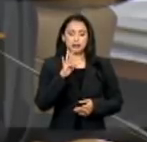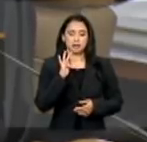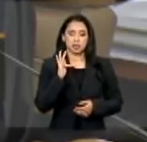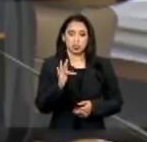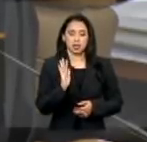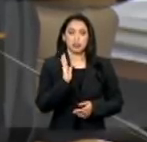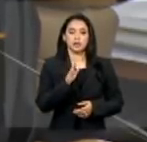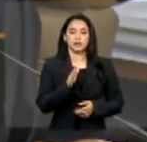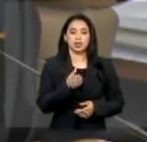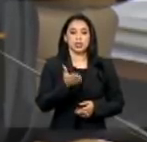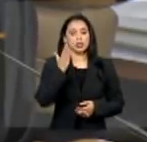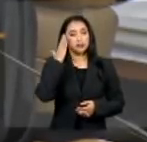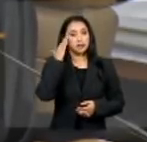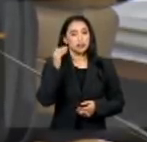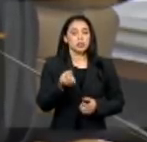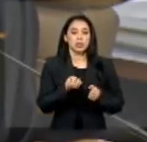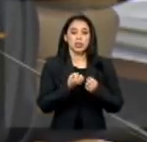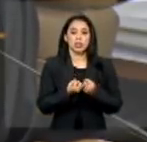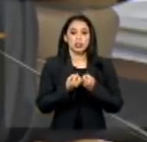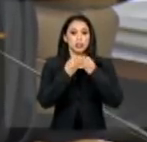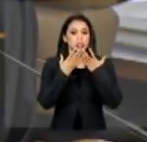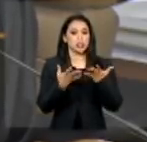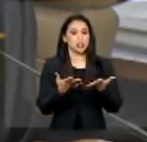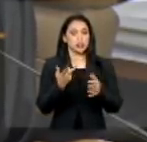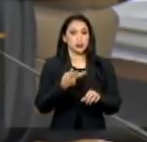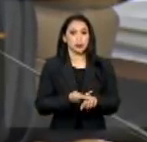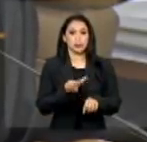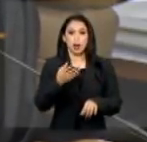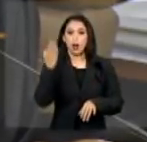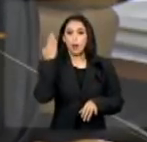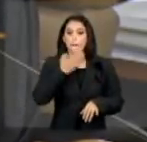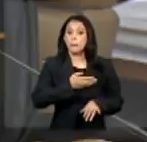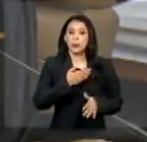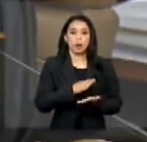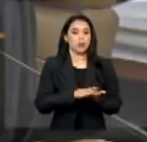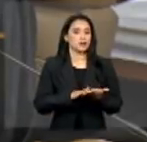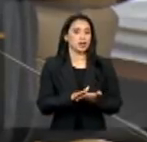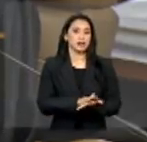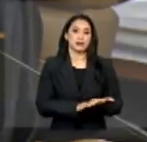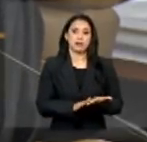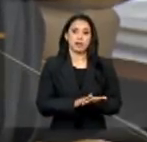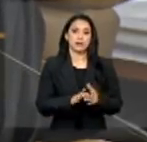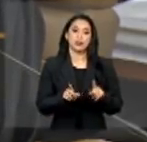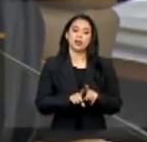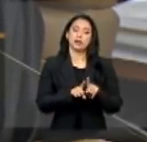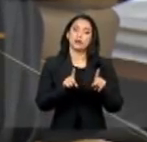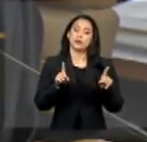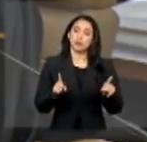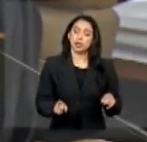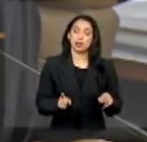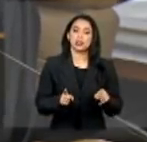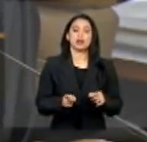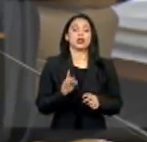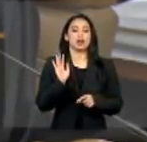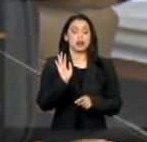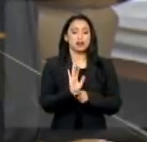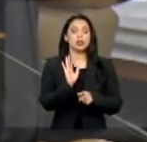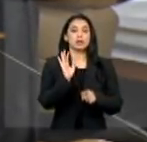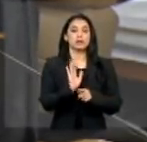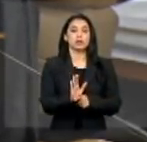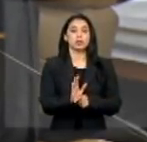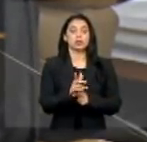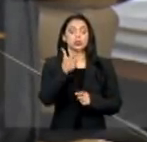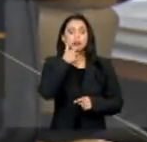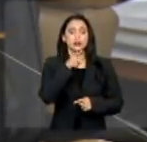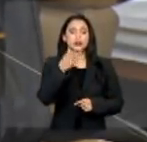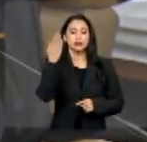colaboração premiada não constitui prova em si mas meio de obtenção de prova e aqui faço